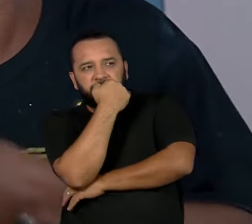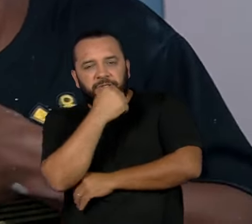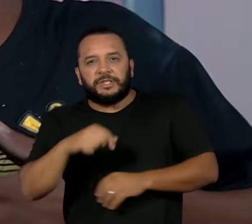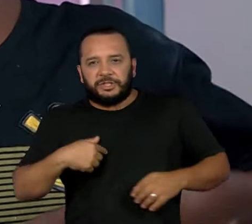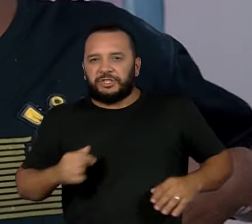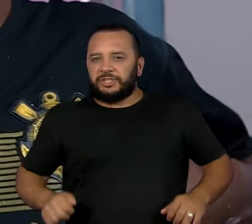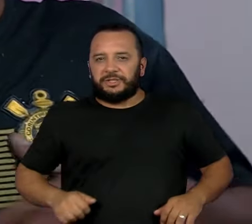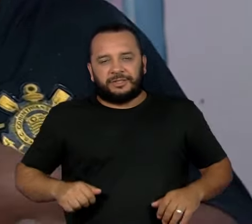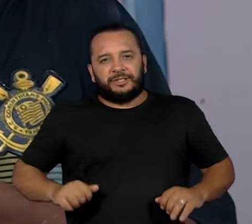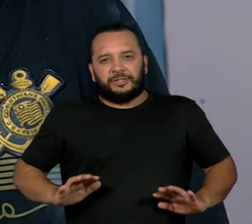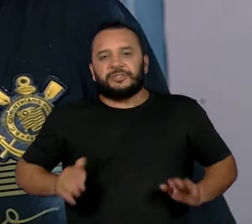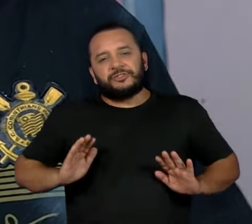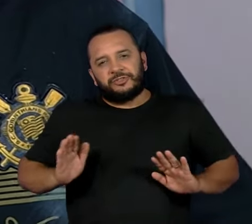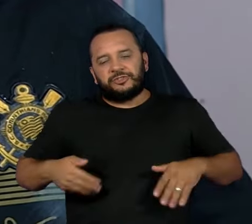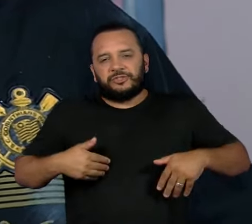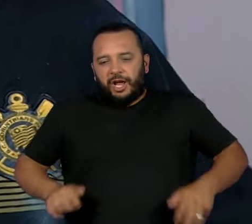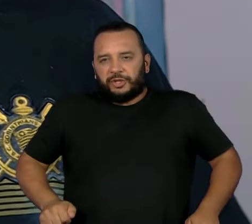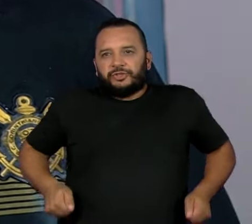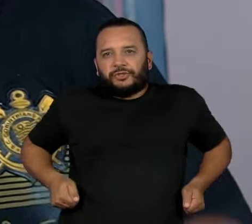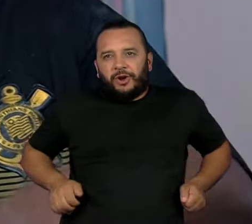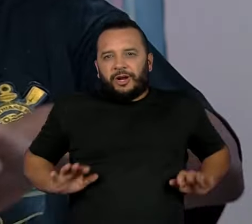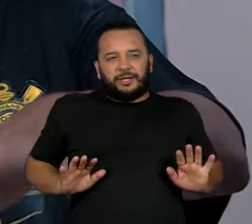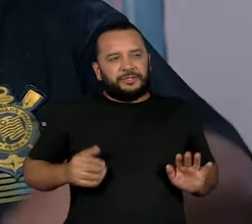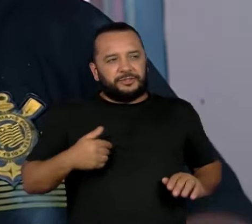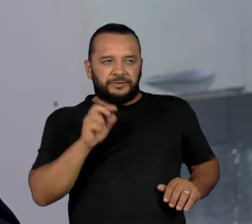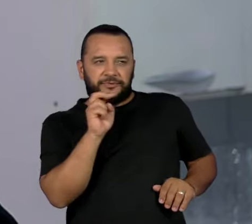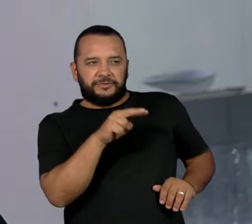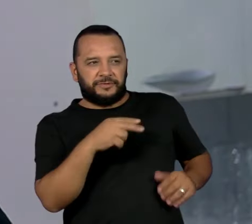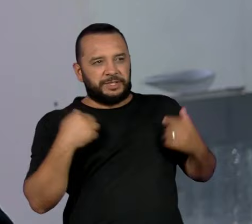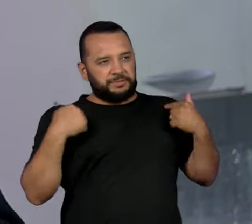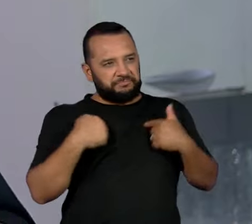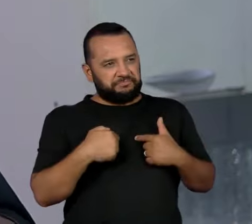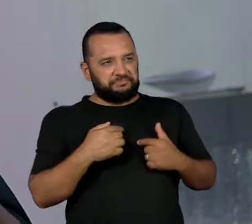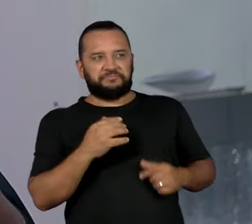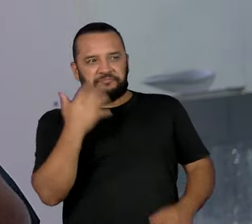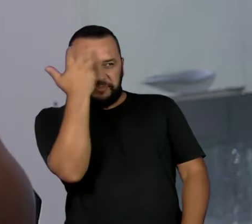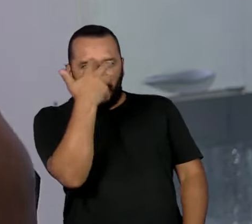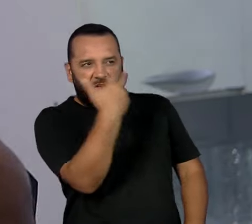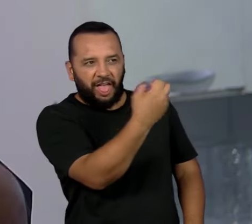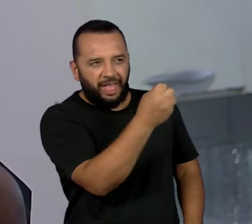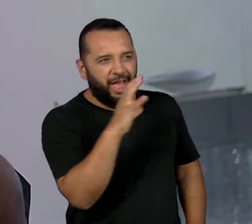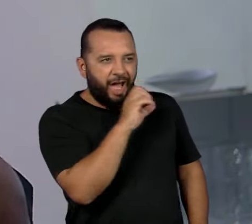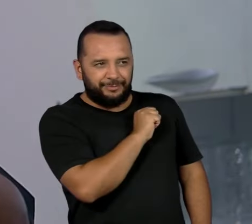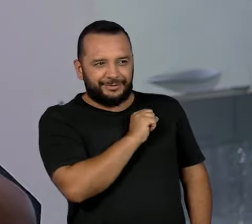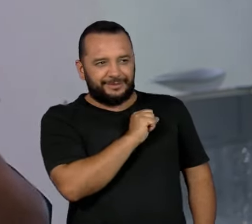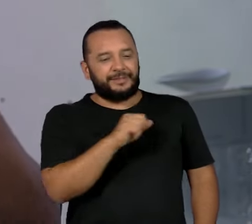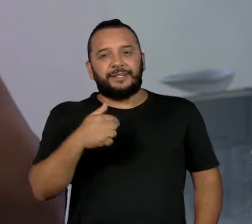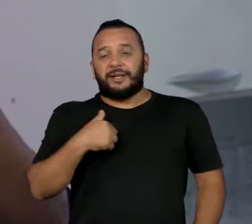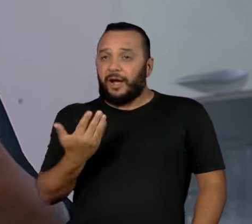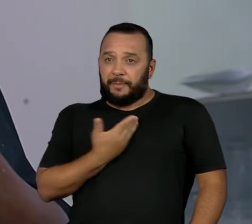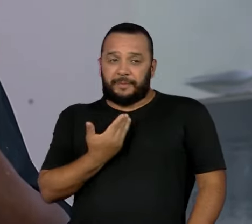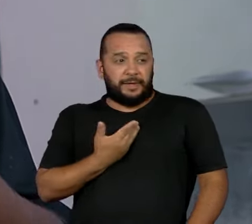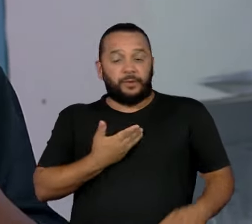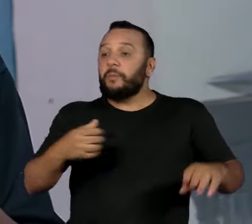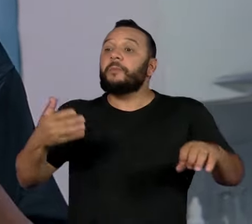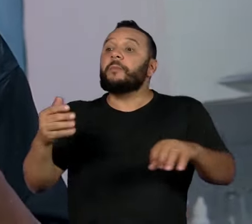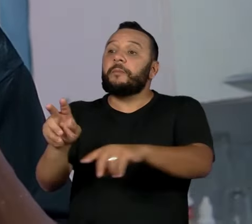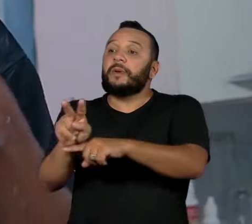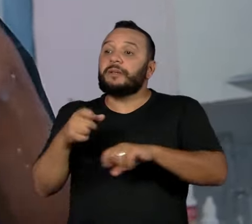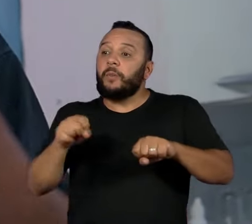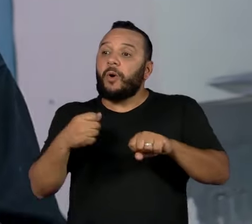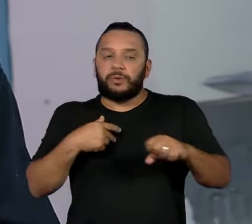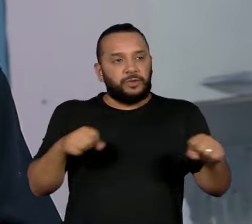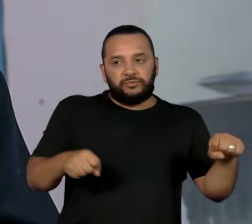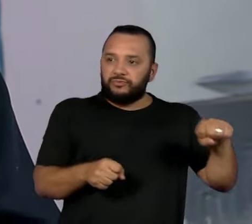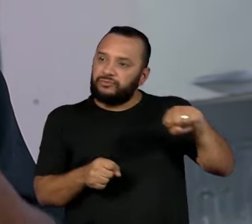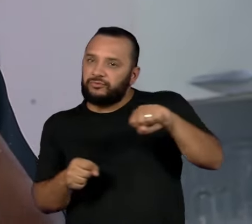shortinho, um bolinho. Já me apaixonei de longe. Aí o que eu fiz? Eu peguei a moto do amigo, fui em casa, eu peguei um